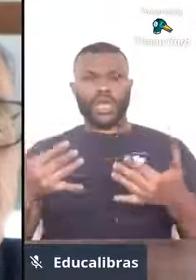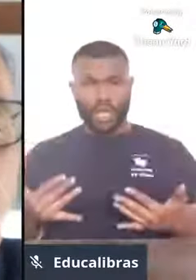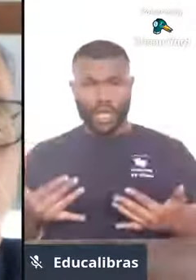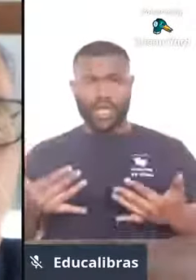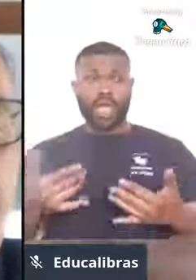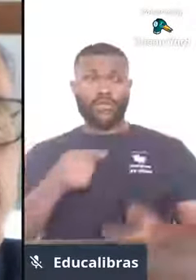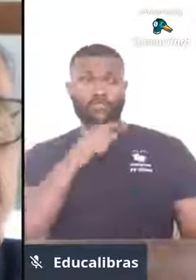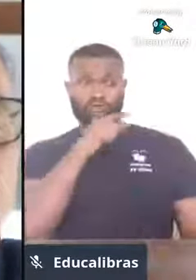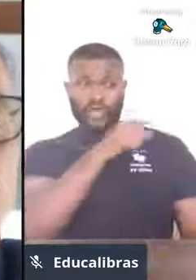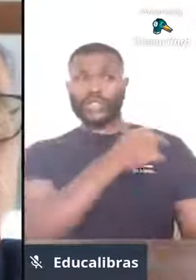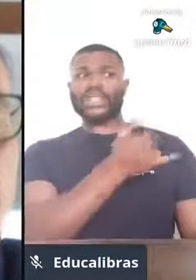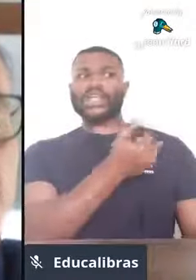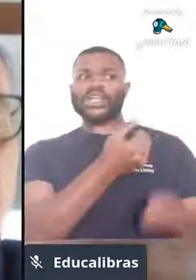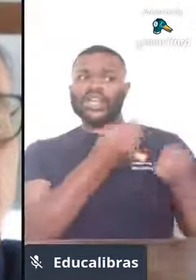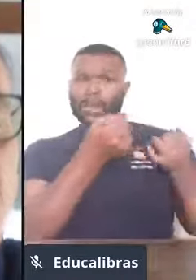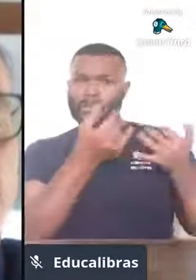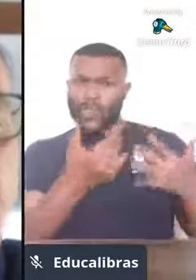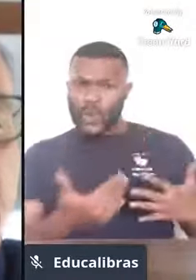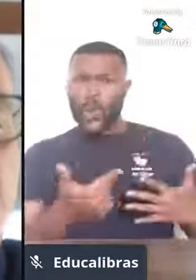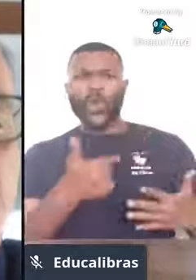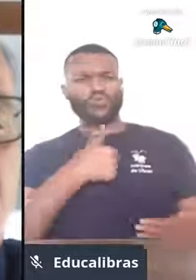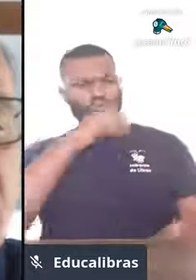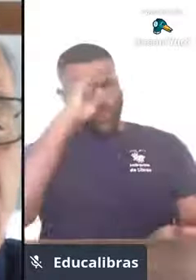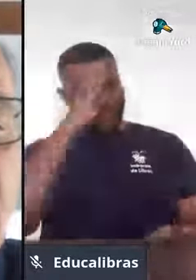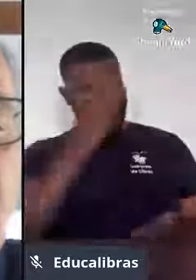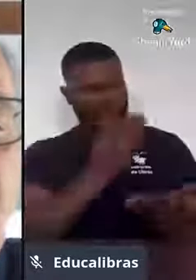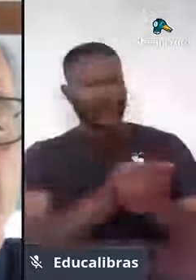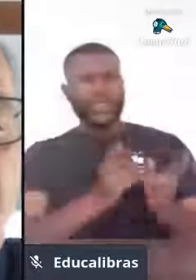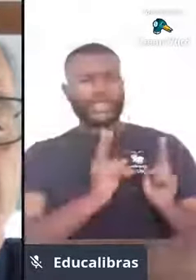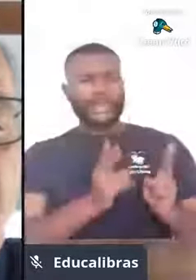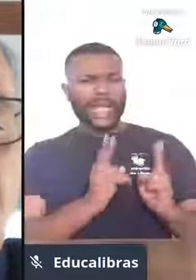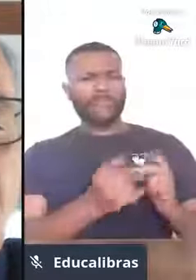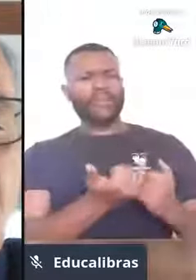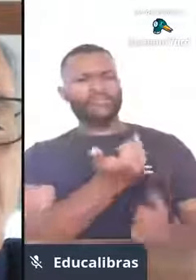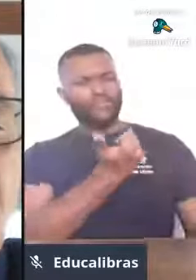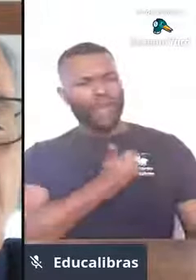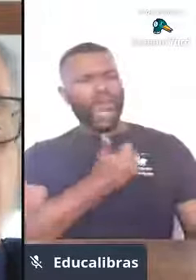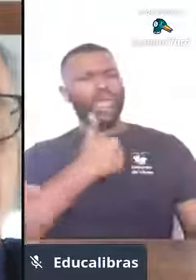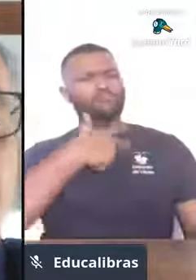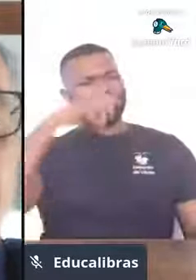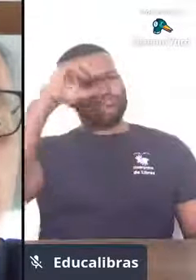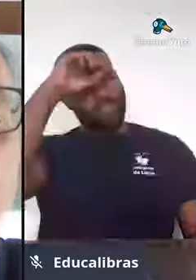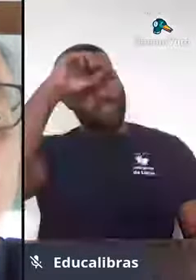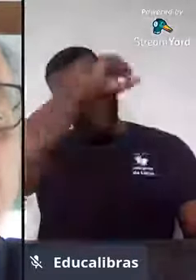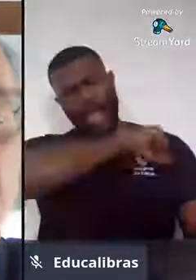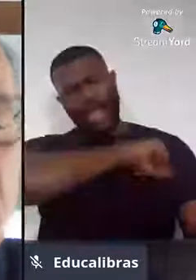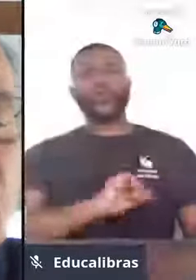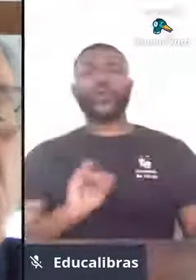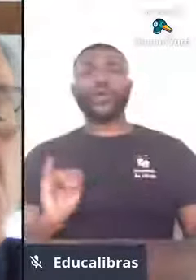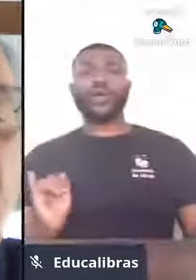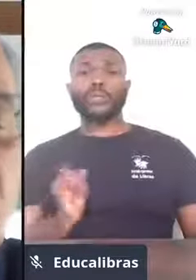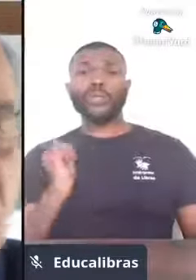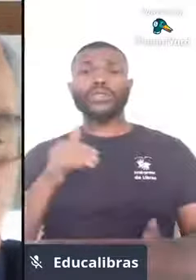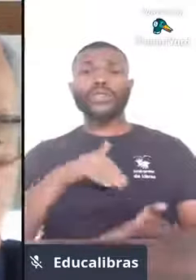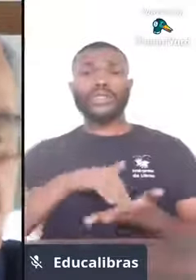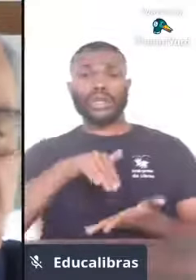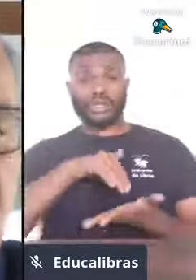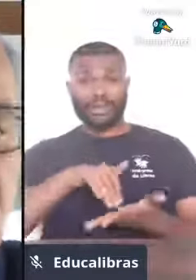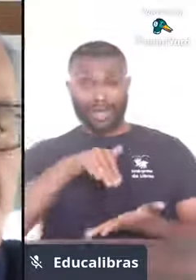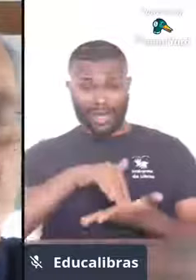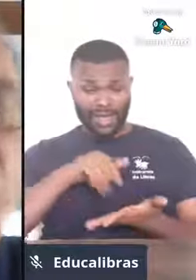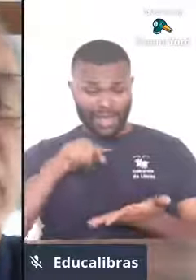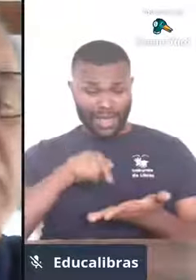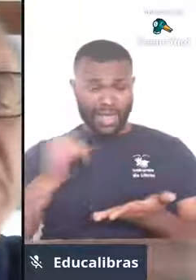que eu agradeço, que eu falo, que eu sempre aprendo com você, a importância dessa secretaria é tão grande que ela não pode, de jeito nenhum, ser